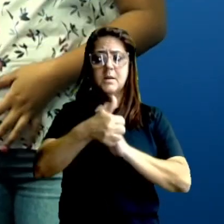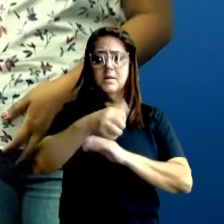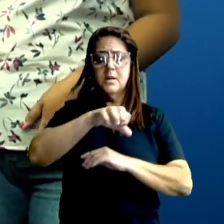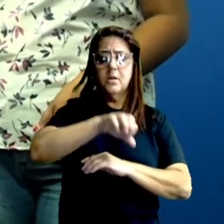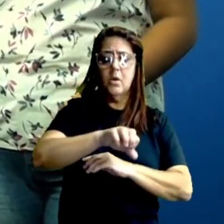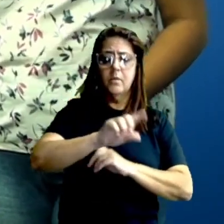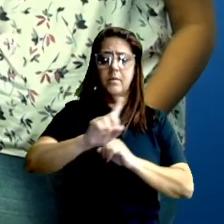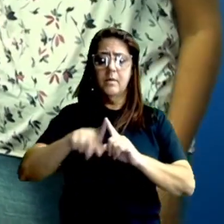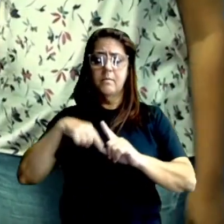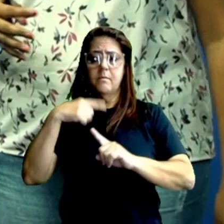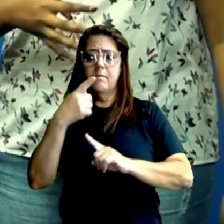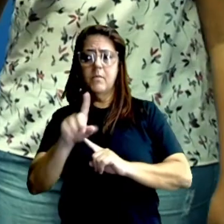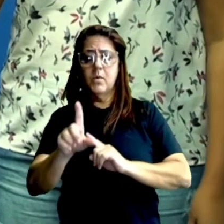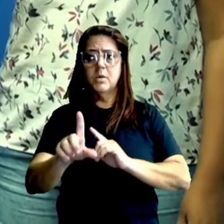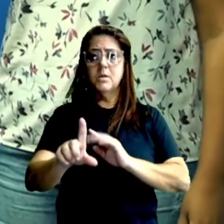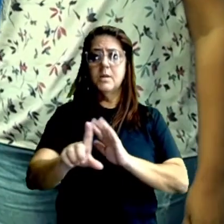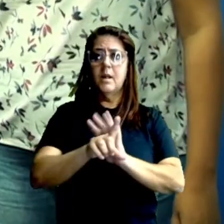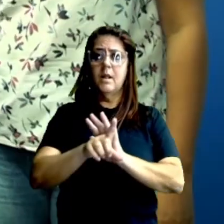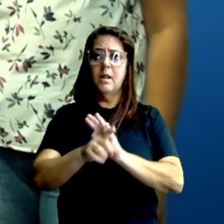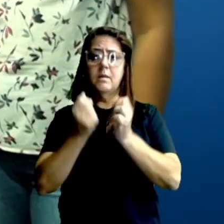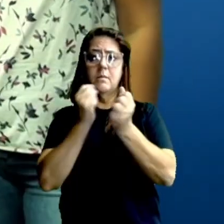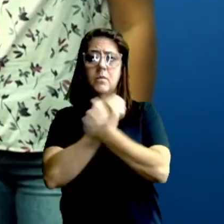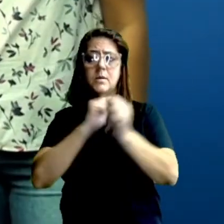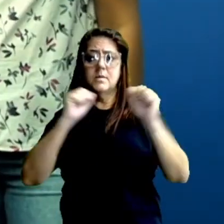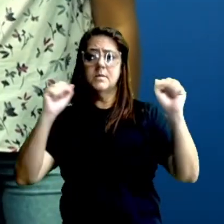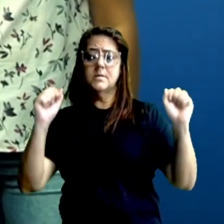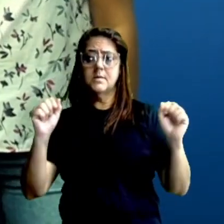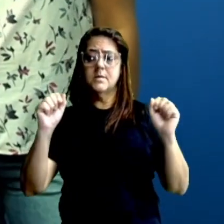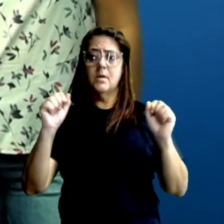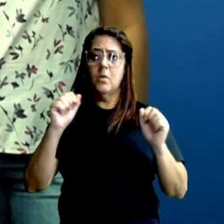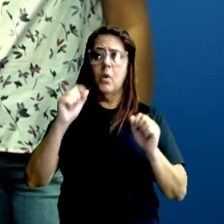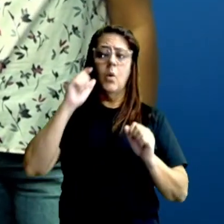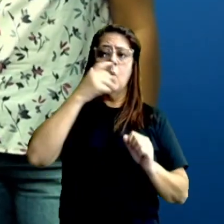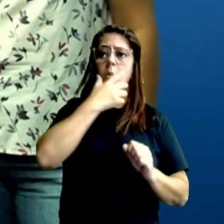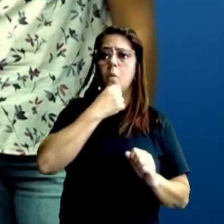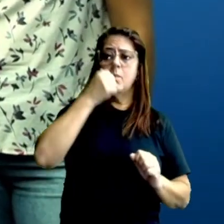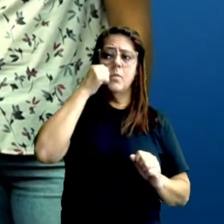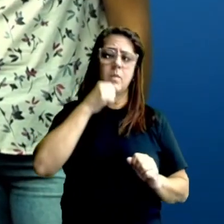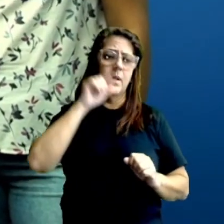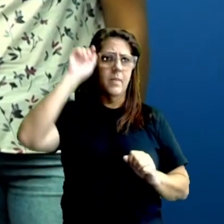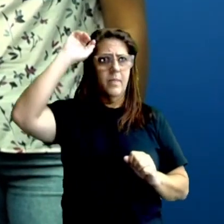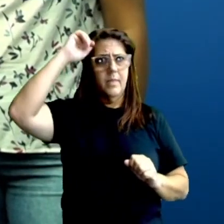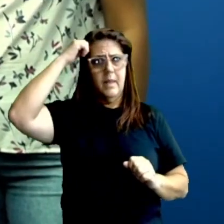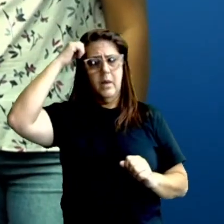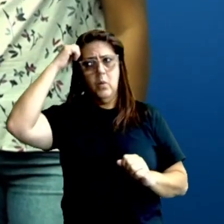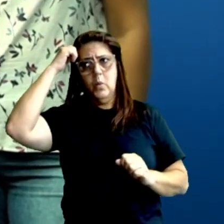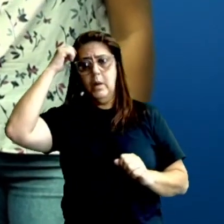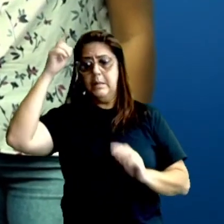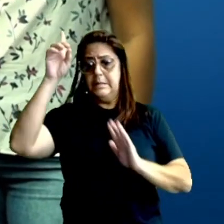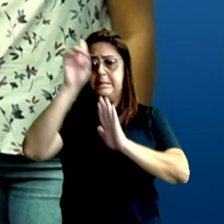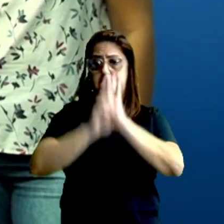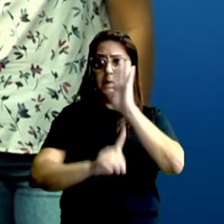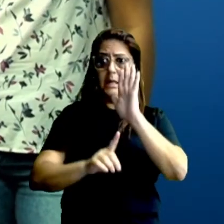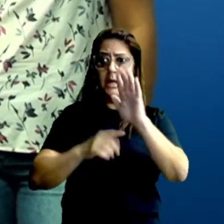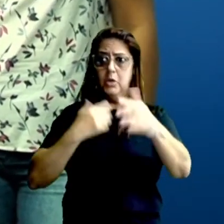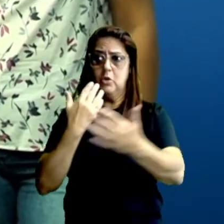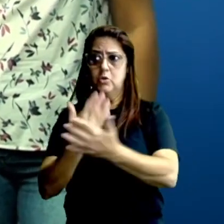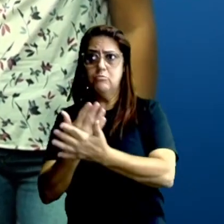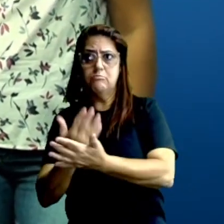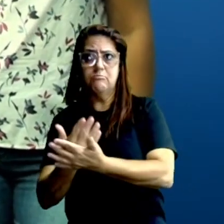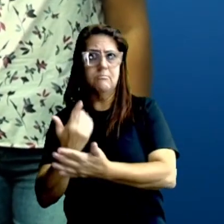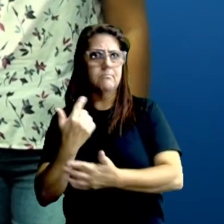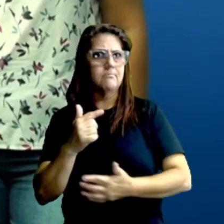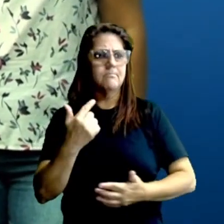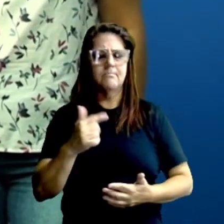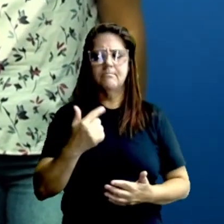19 após a lei da Abolição justamente como eu falei né os negros e negros eles não tinham direito a cidadania a estudar Eles